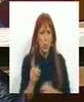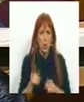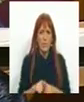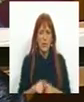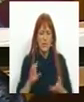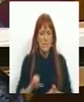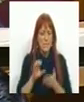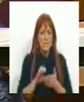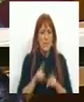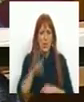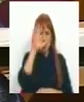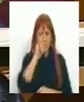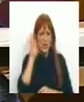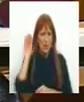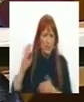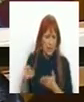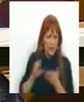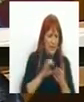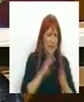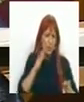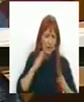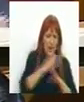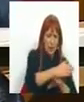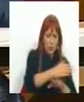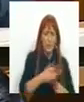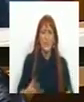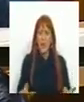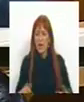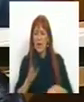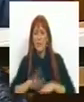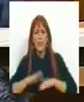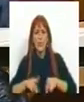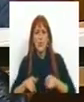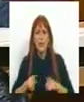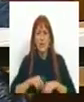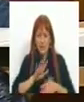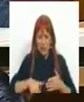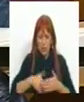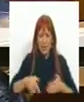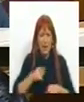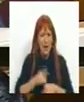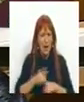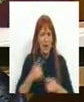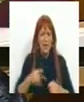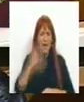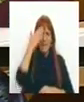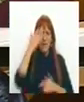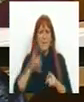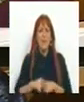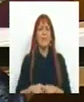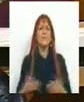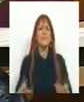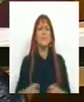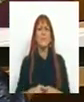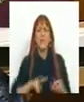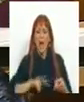de financiamento do Governo da República muito direta. Ora, nesse sentido, neste plano, está previsto